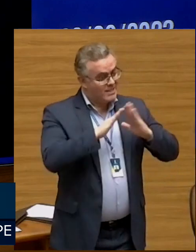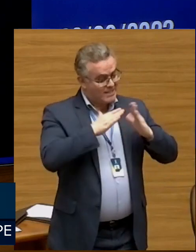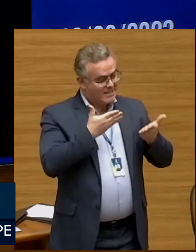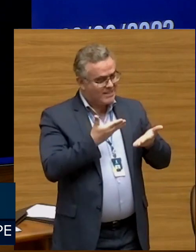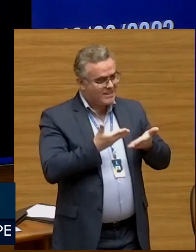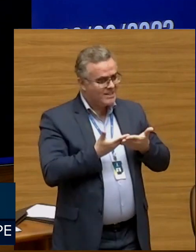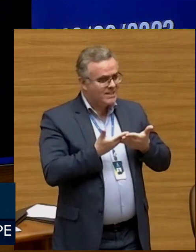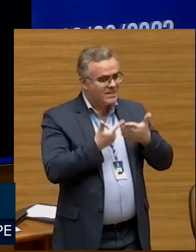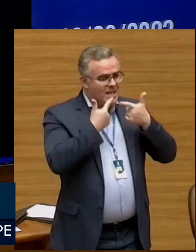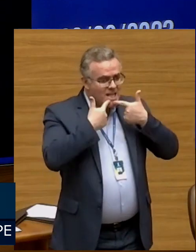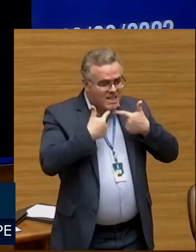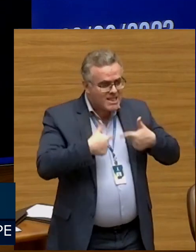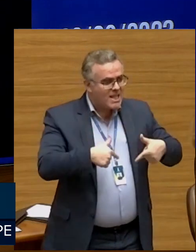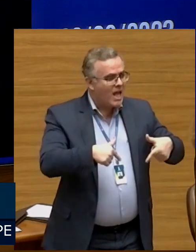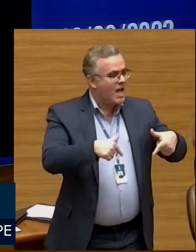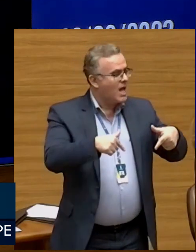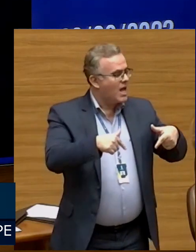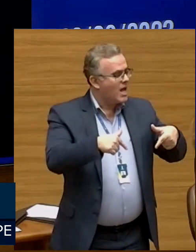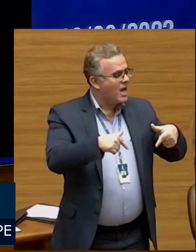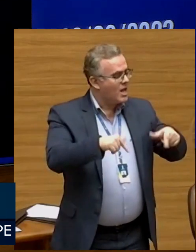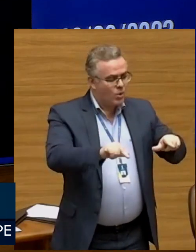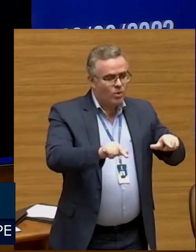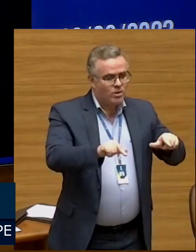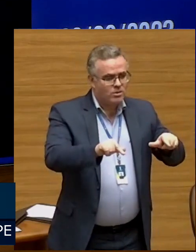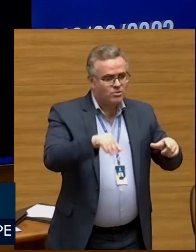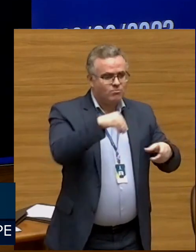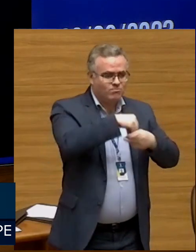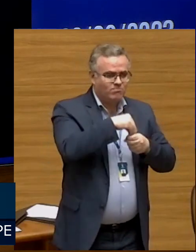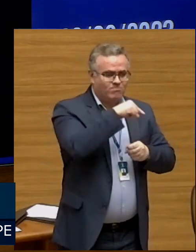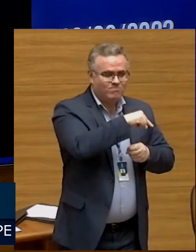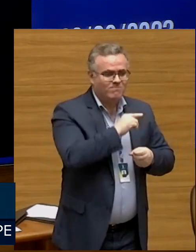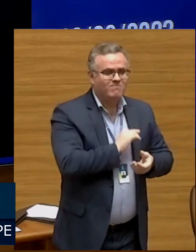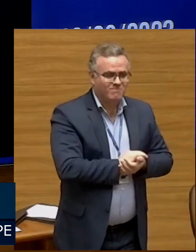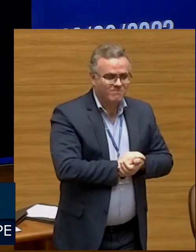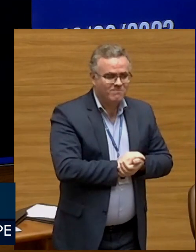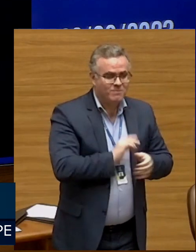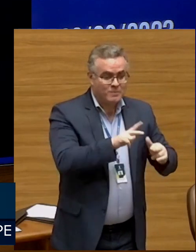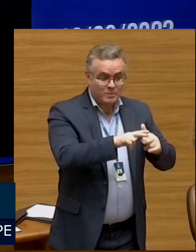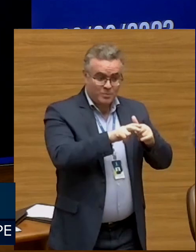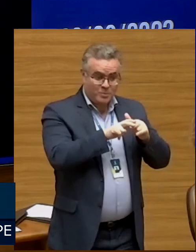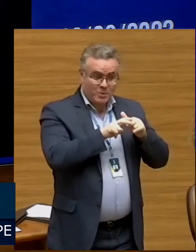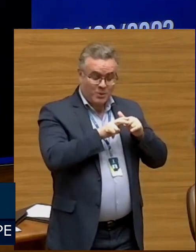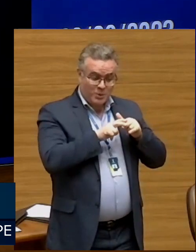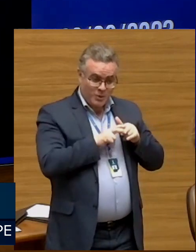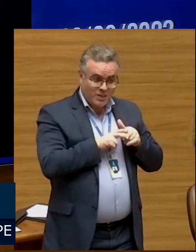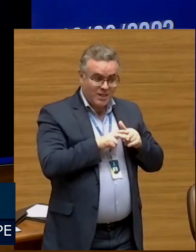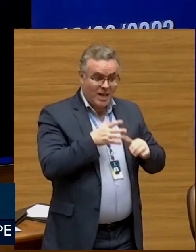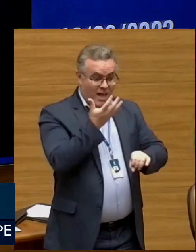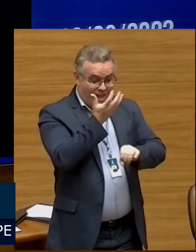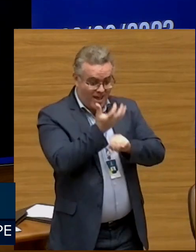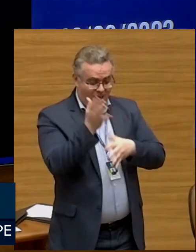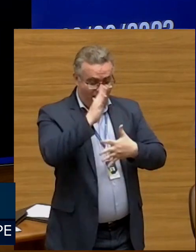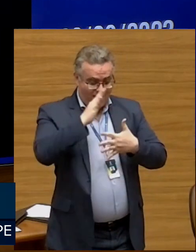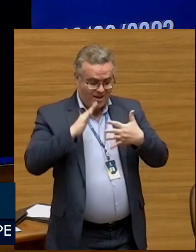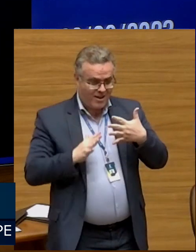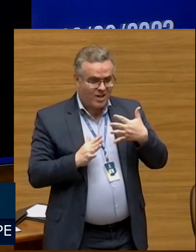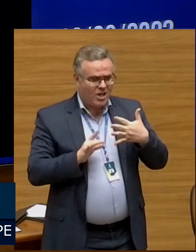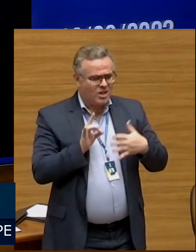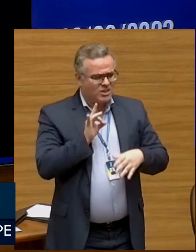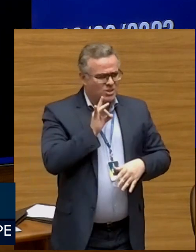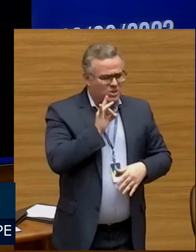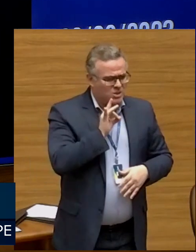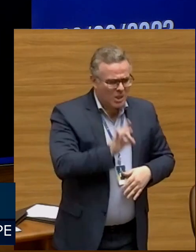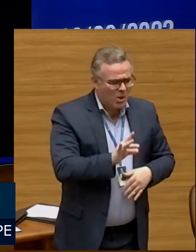linguagens nas escolas do estado de Sergipe. Então, a inclusão da disciplina Libras apenas no